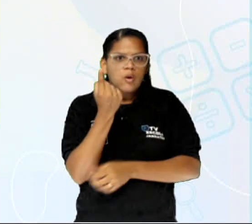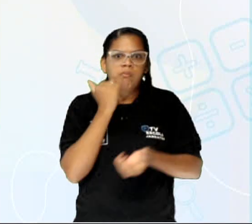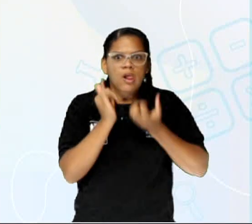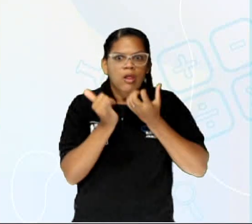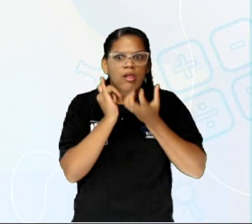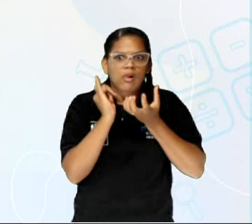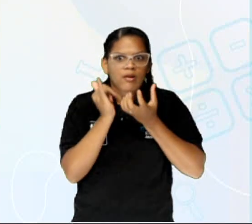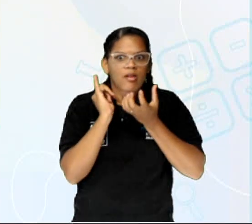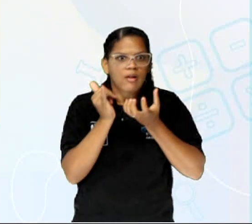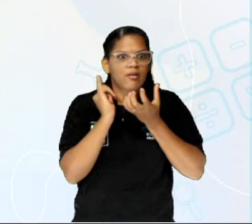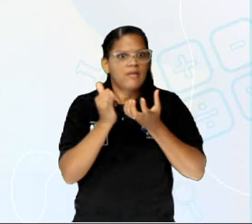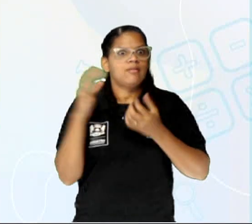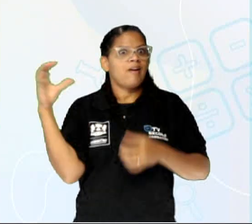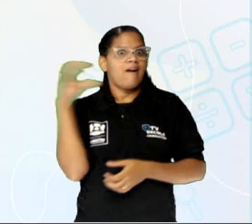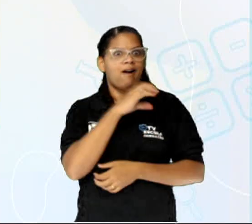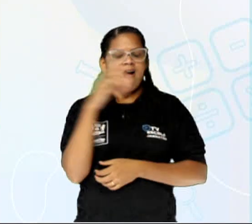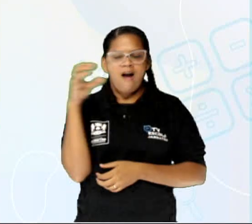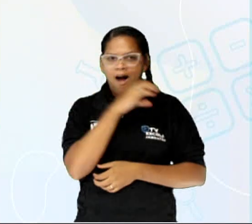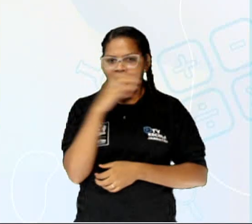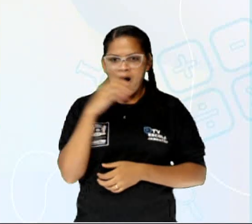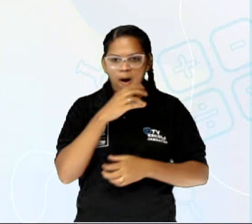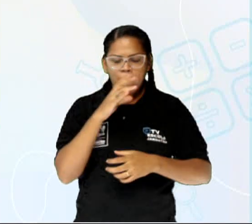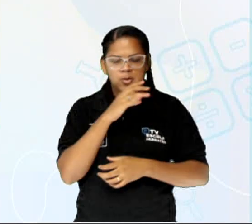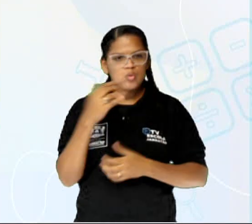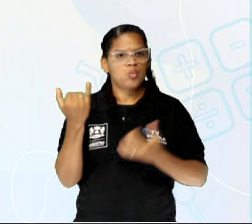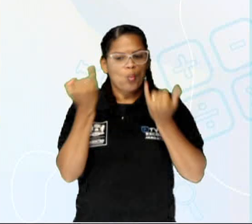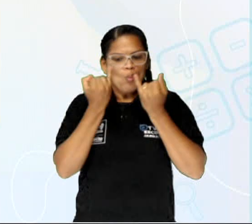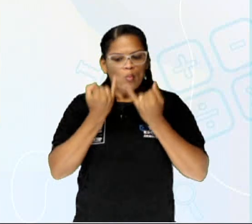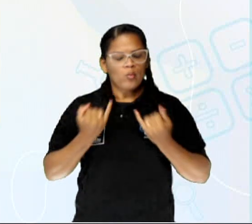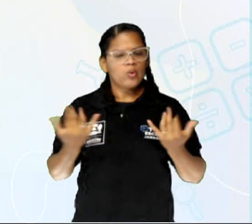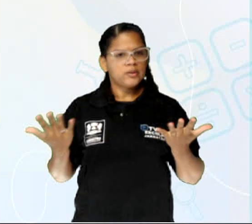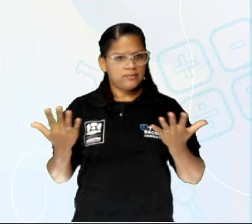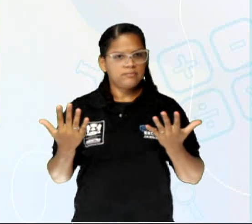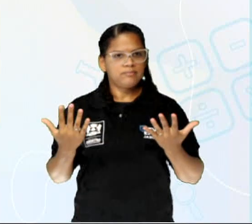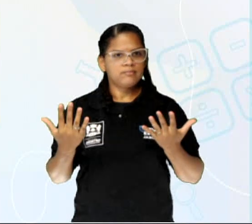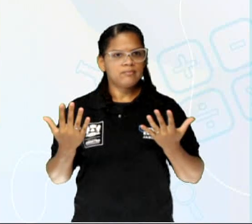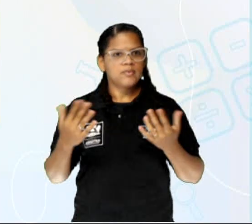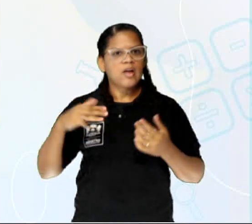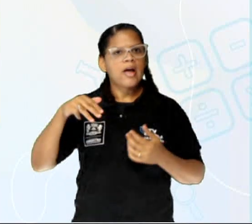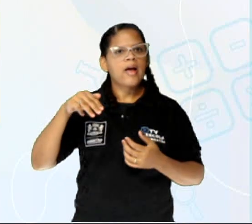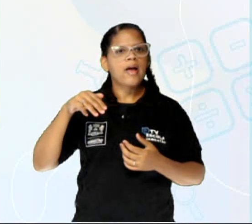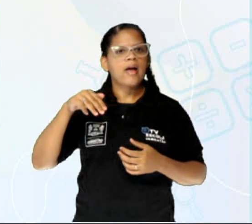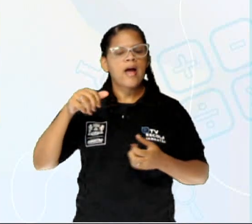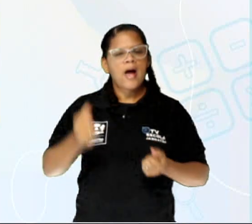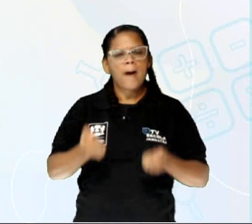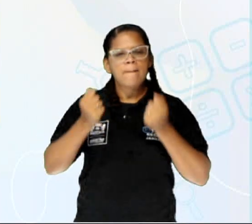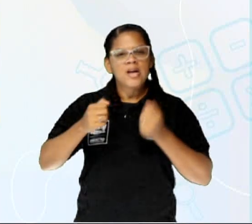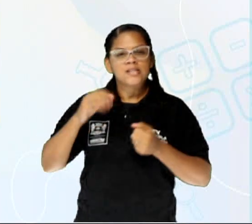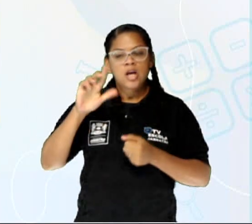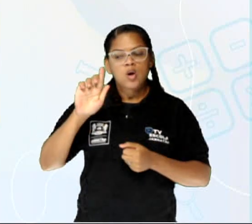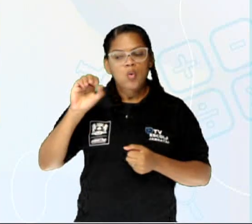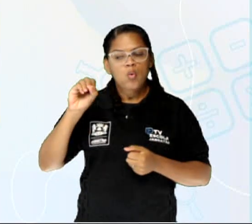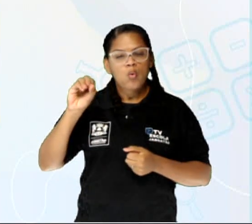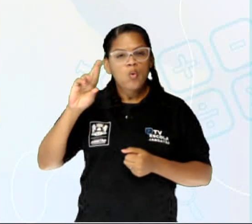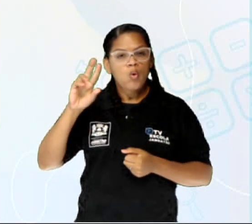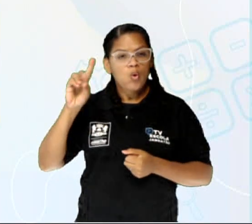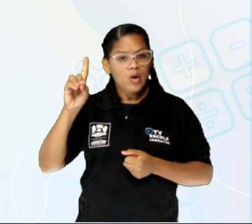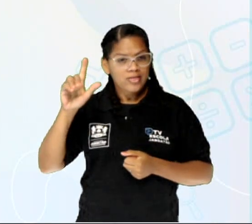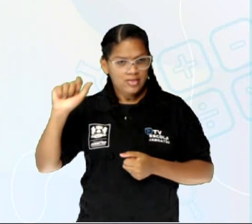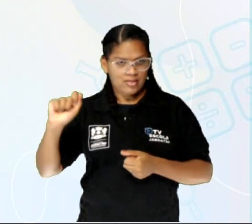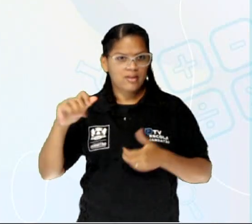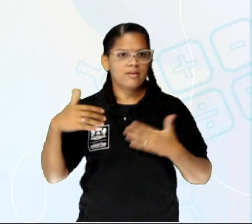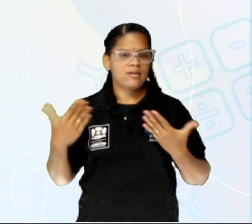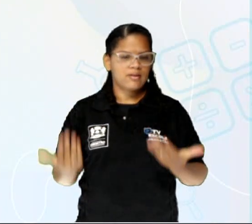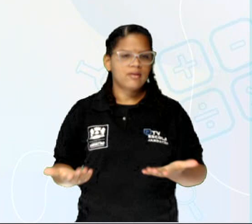né? Esse praticante perde peso, né? Não massa magra, a gente chama massa gorda, né? Aquela gordura que tem ali, tá? O outro benefício que a